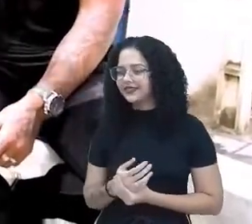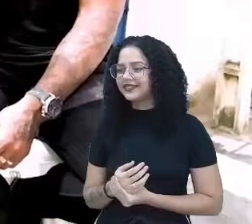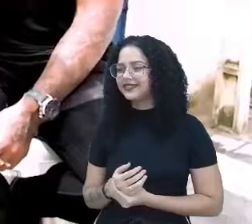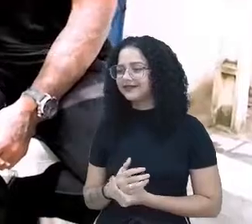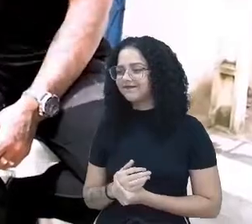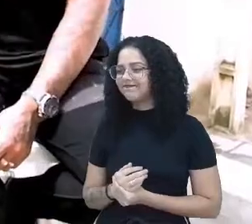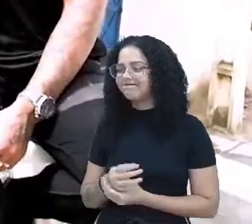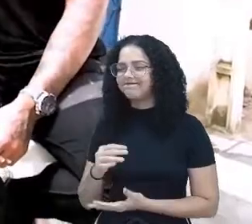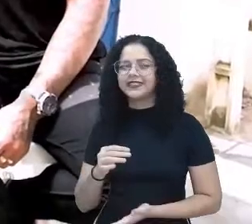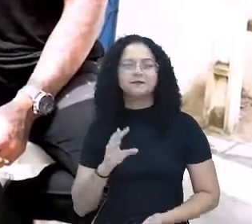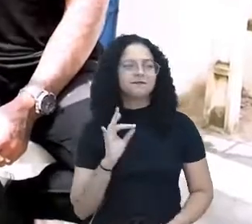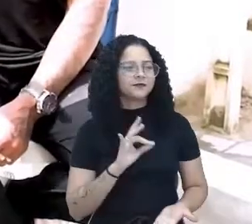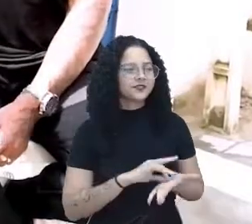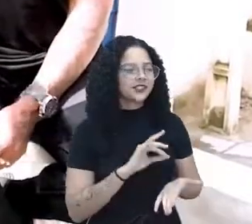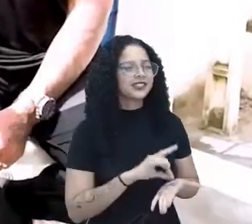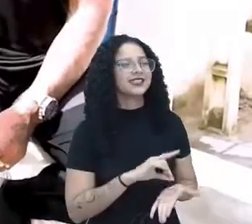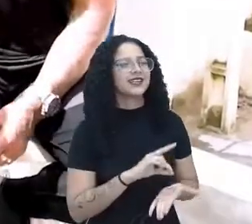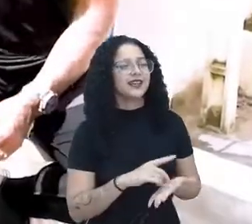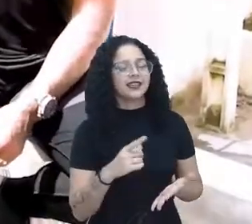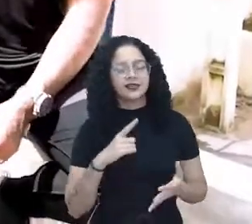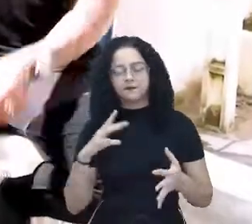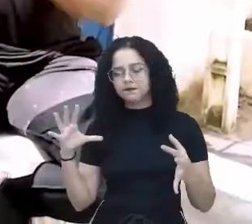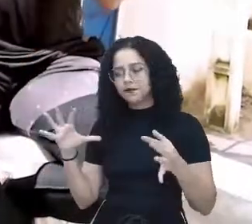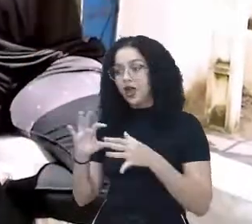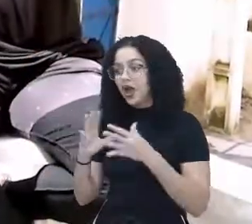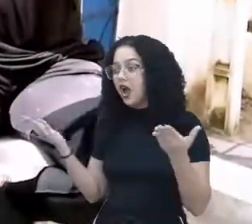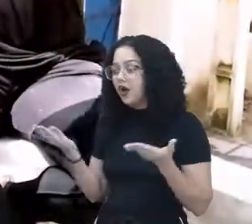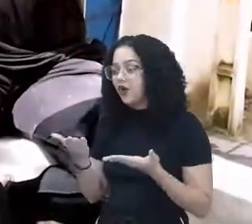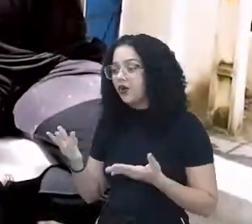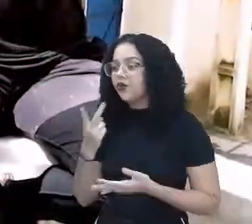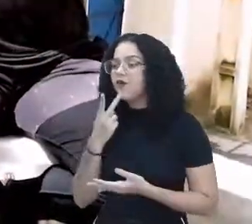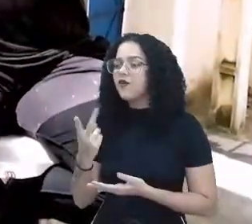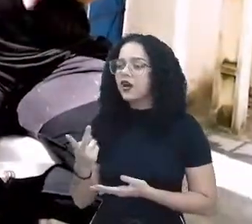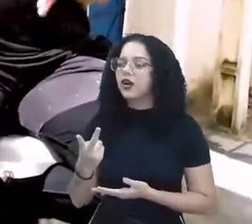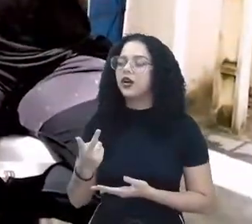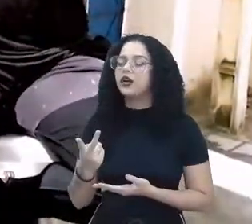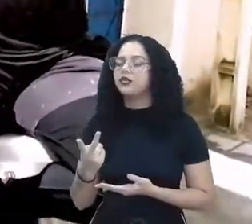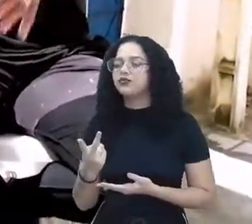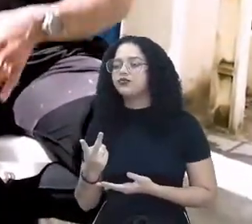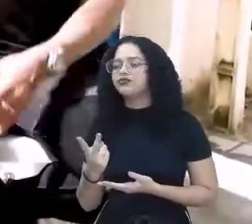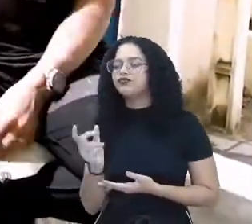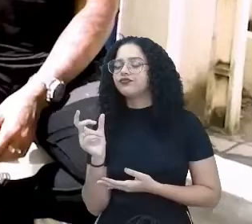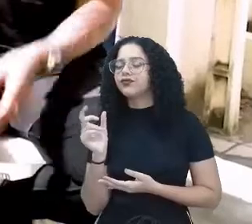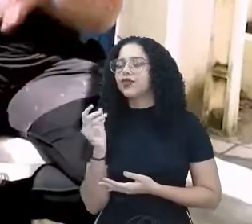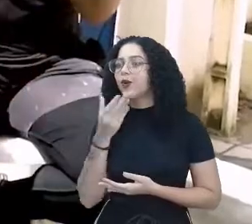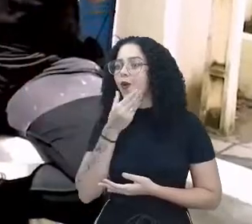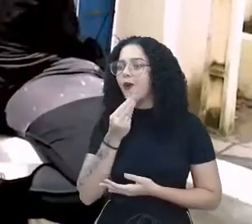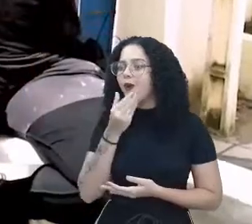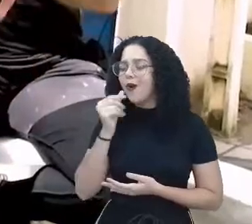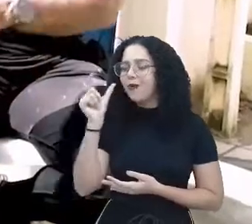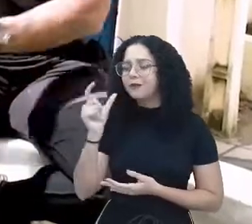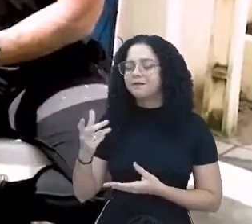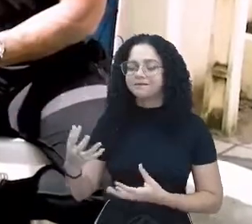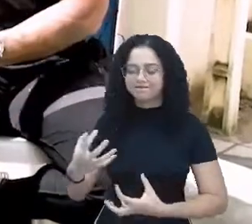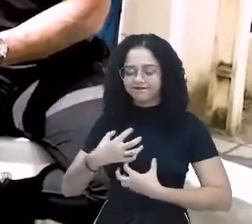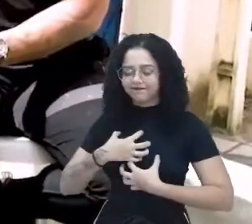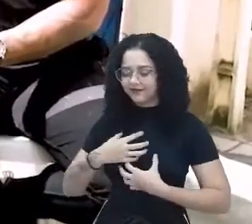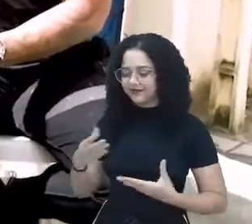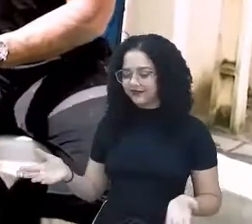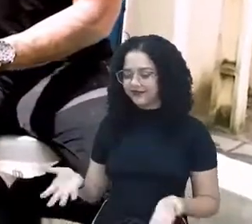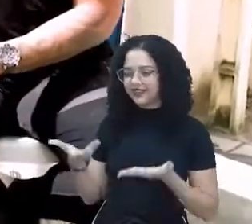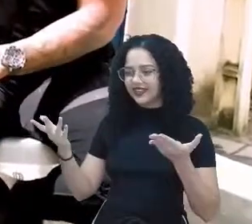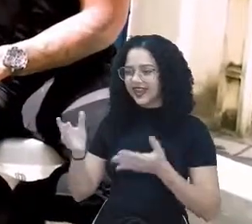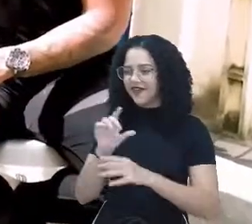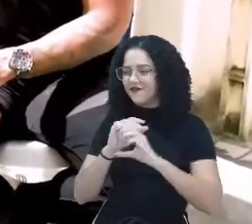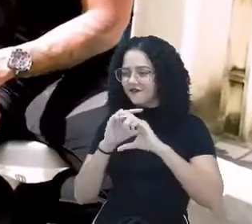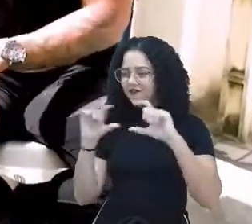repente a garotada Verdade. nem associou, mas agora, falando, né, o Profeta Gentileza, ele que cunhou aquela frase, gentileza